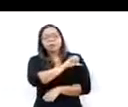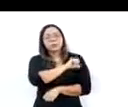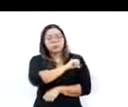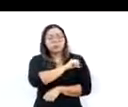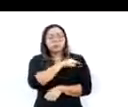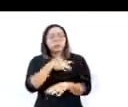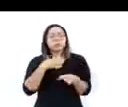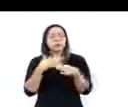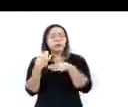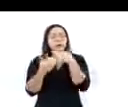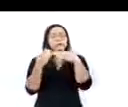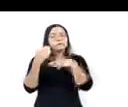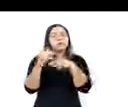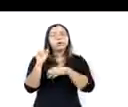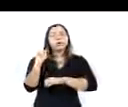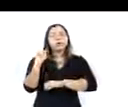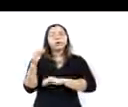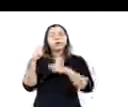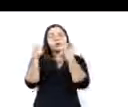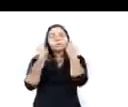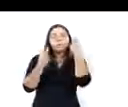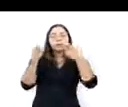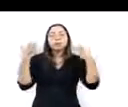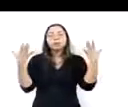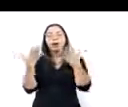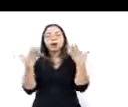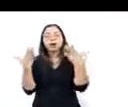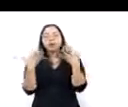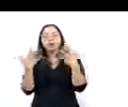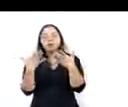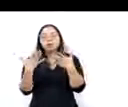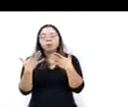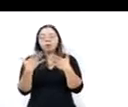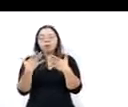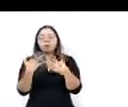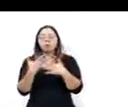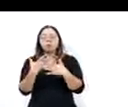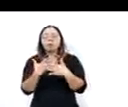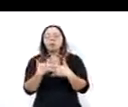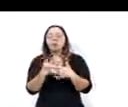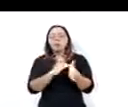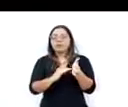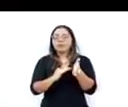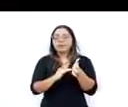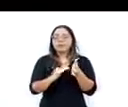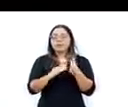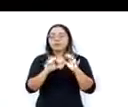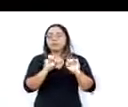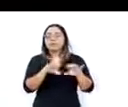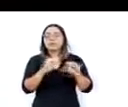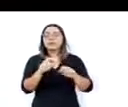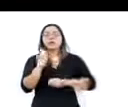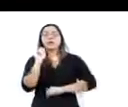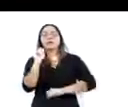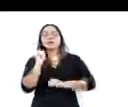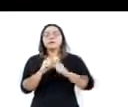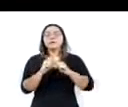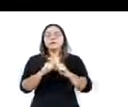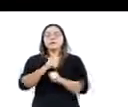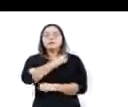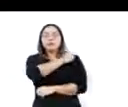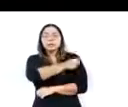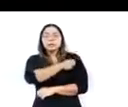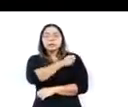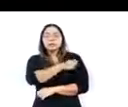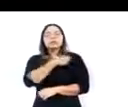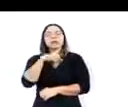nesse momento aqui, como administrador público, é o que fazer com esses alunos que ainda continuam frequentes,